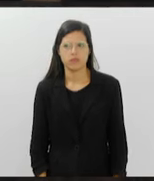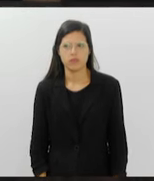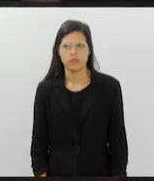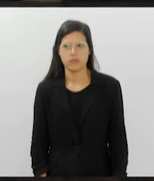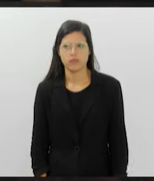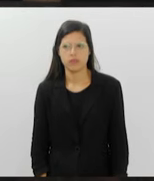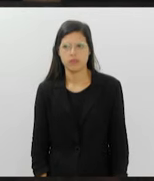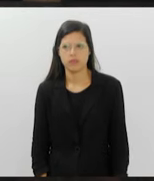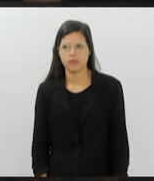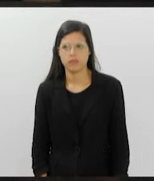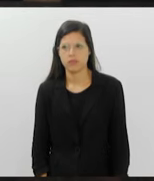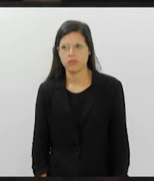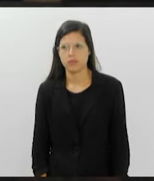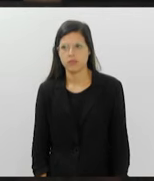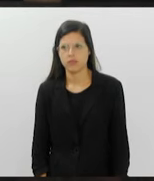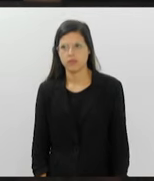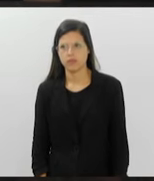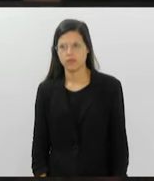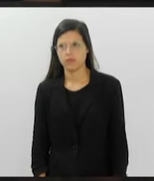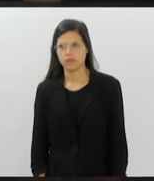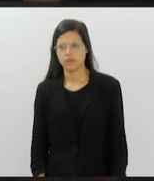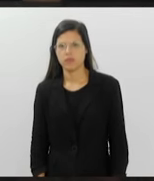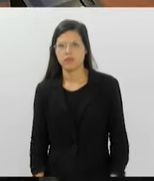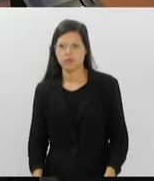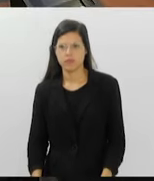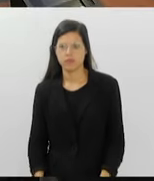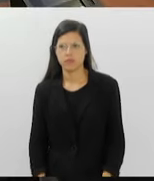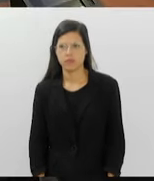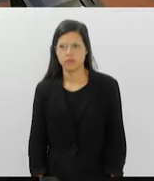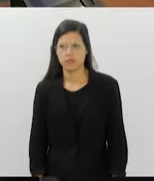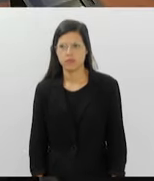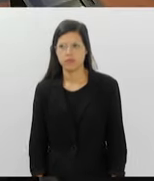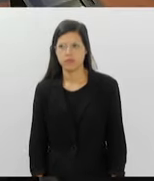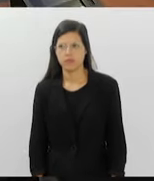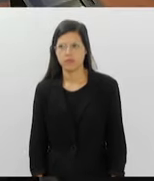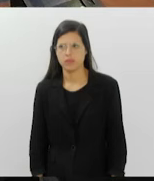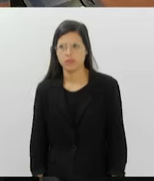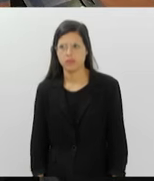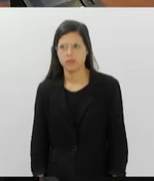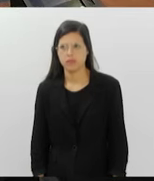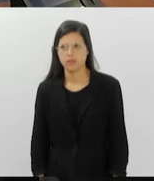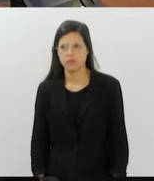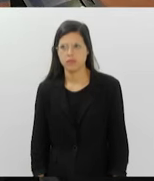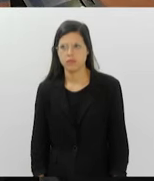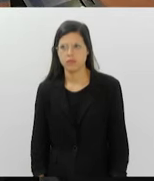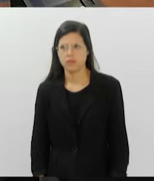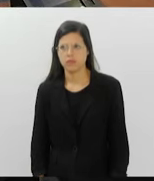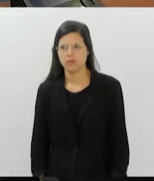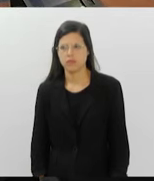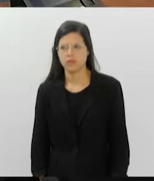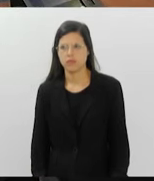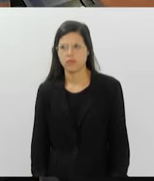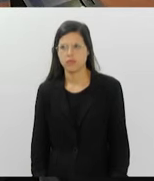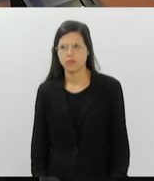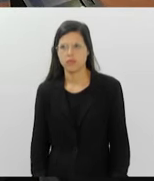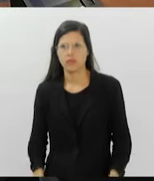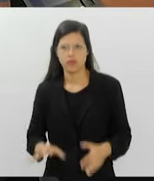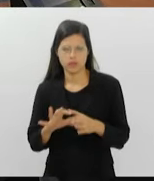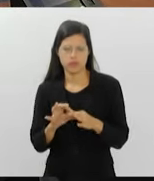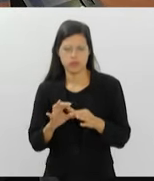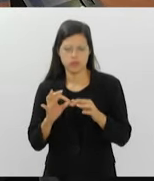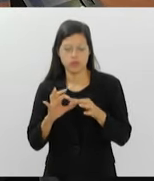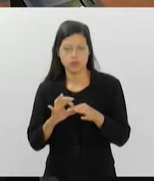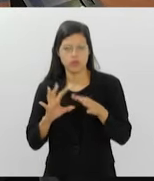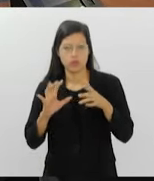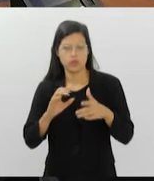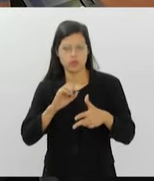Foi corrigida já, presidente, né? Pela CCJ. Que está autorizado? Que autoriza. Essa emenda, que autoriza, né? Poder Público Estadual